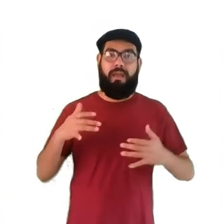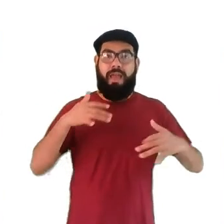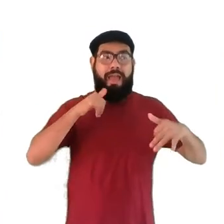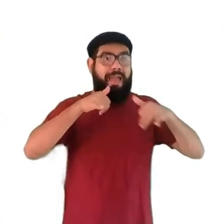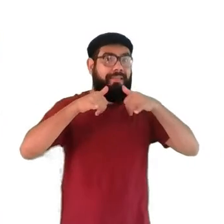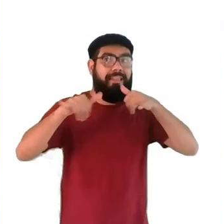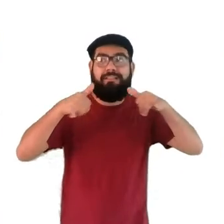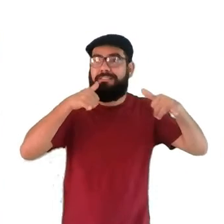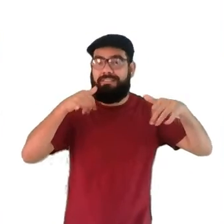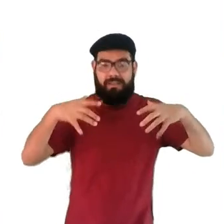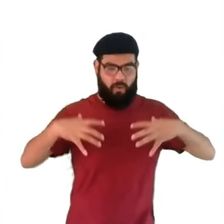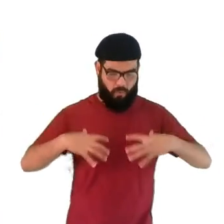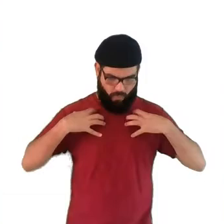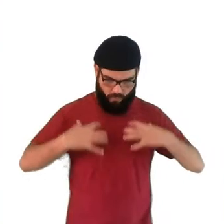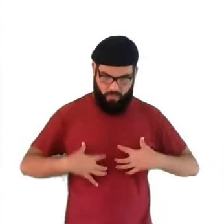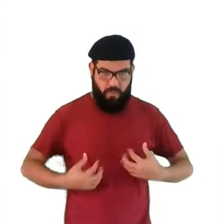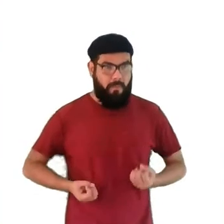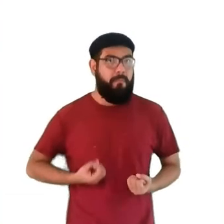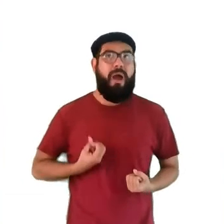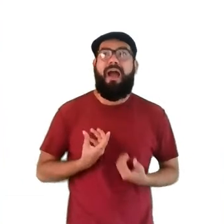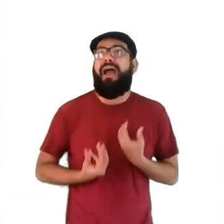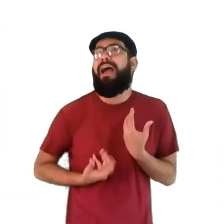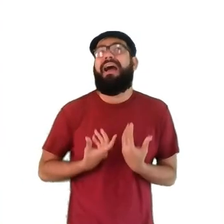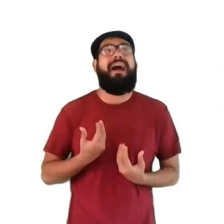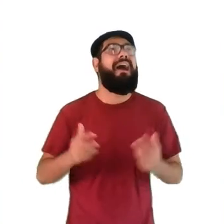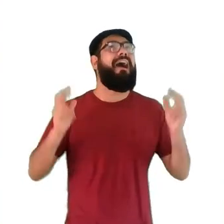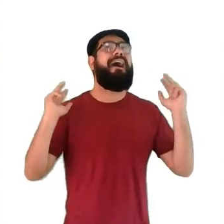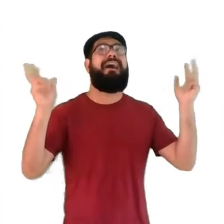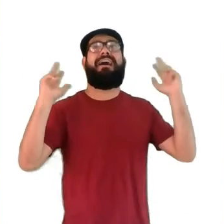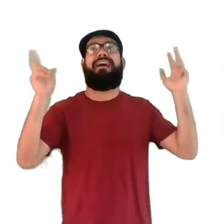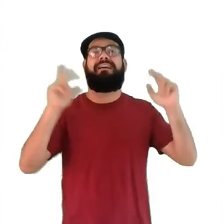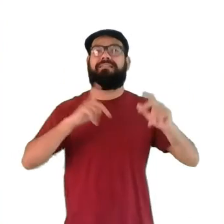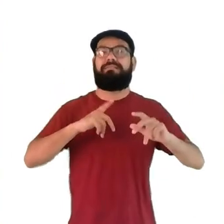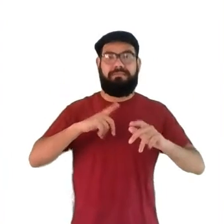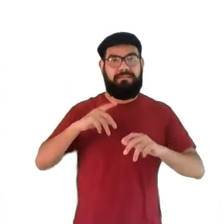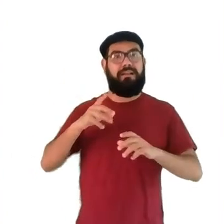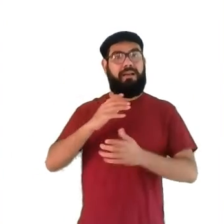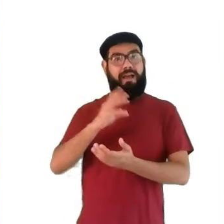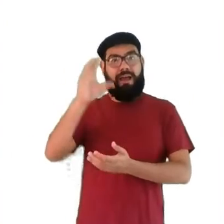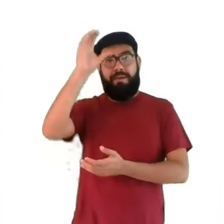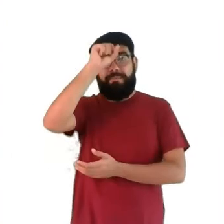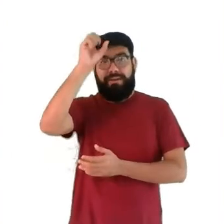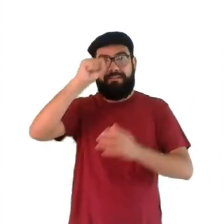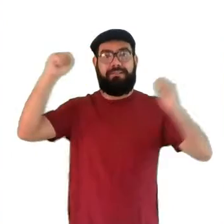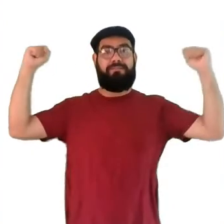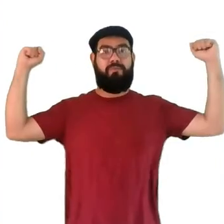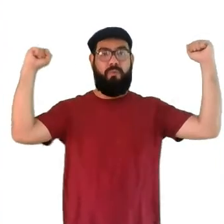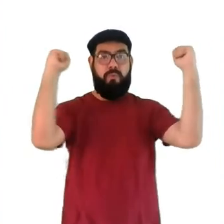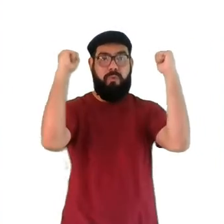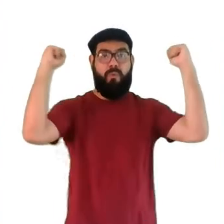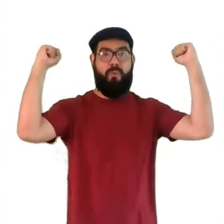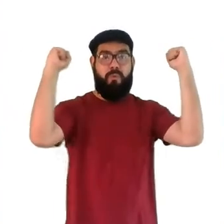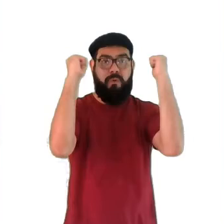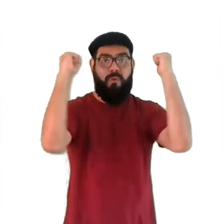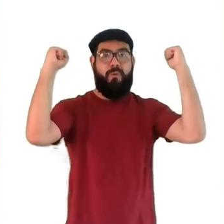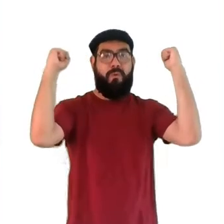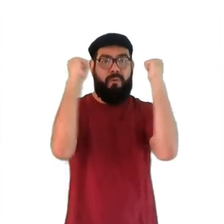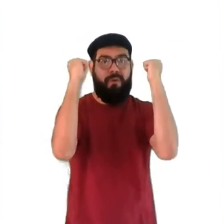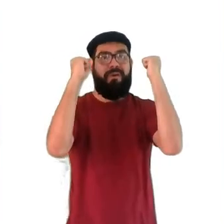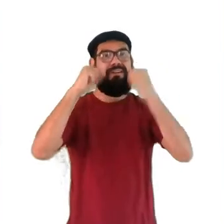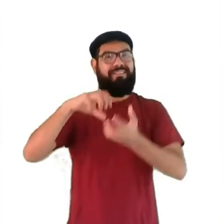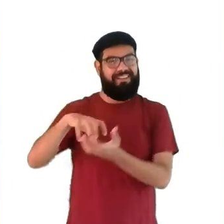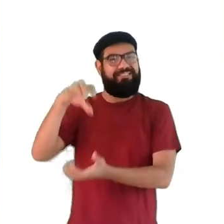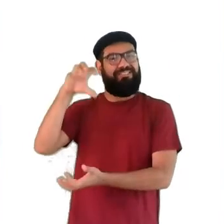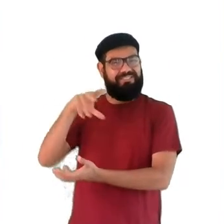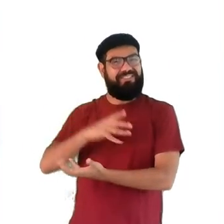o que aí? Um contato maior com a atividade física, né? Hoje a gente percebe que os nossos adultos jovens,